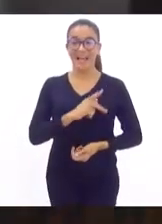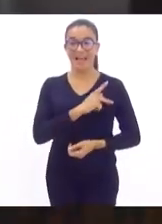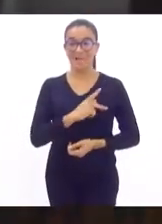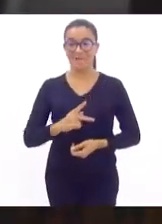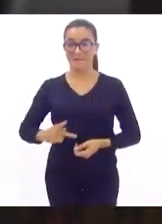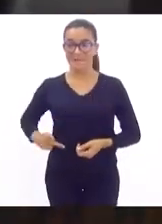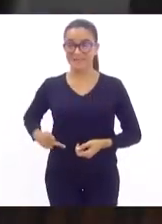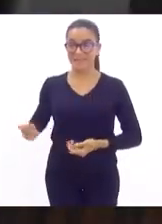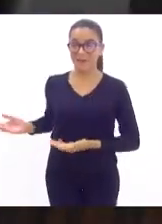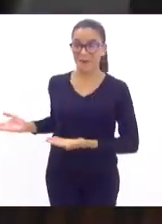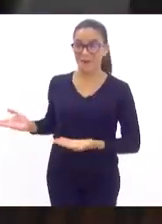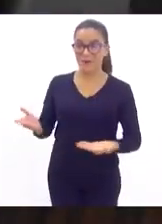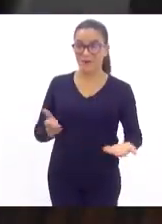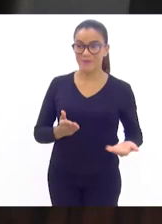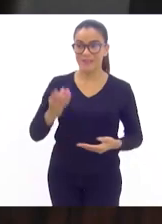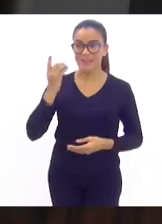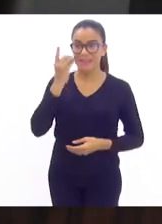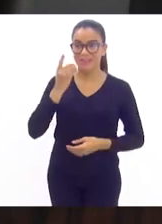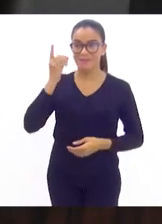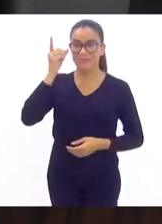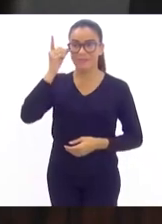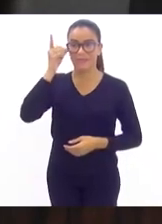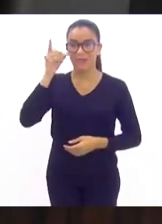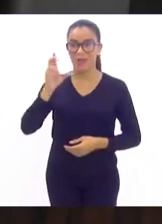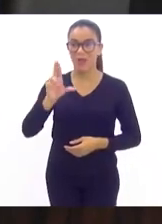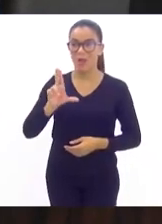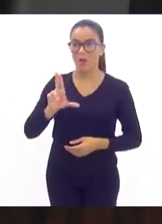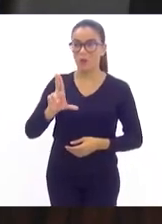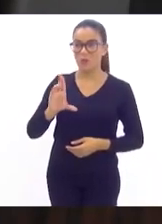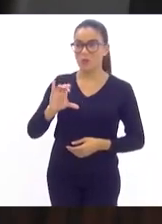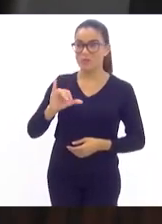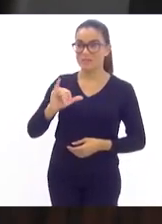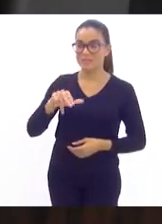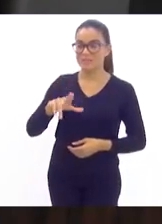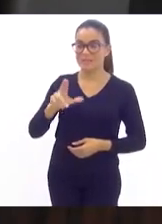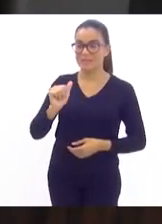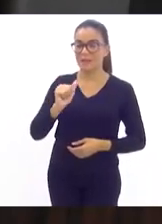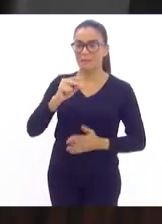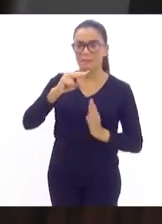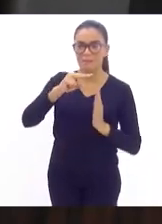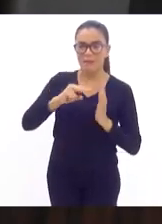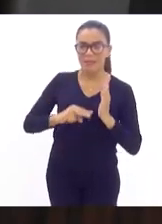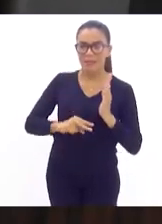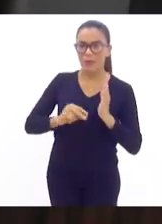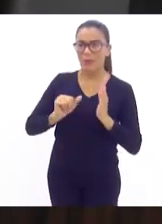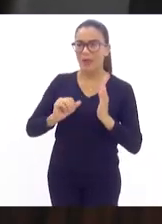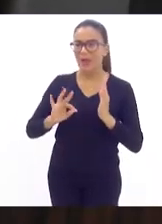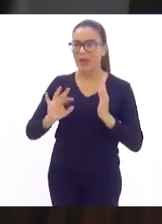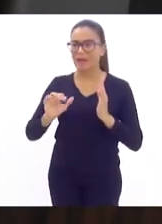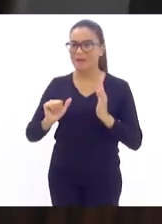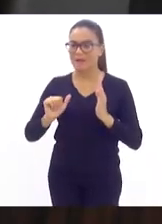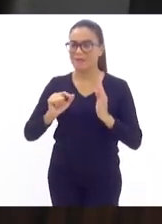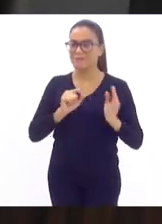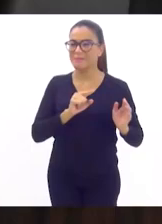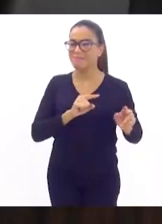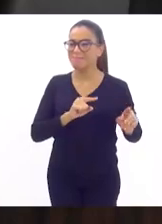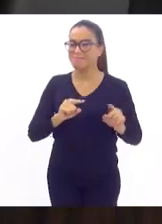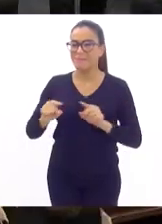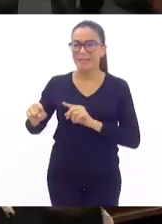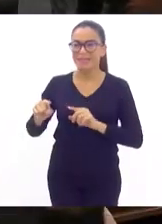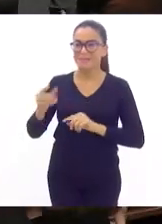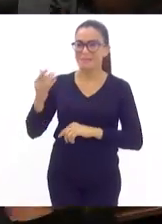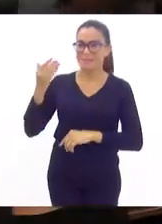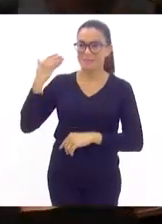presidência convida a senhora deputada Lucinha para fazer a leitura da ata da sessão anterior. Deixa ela ali.